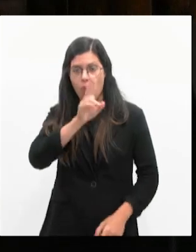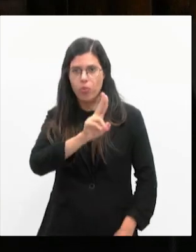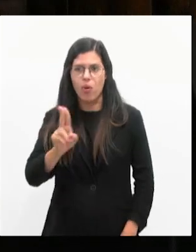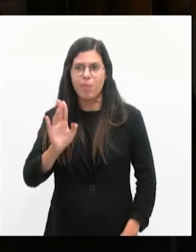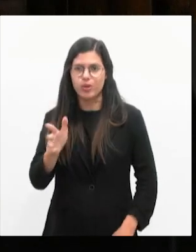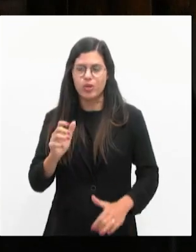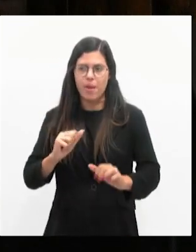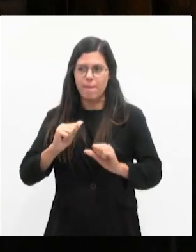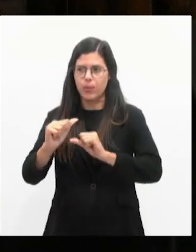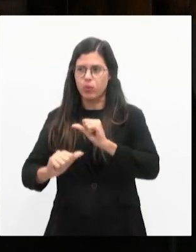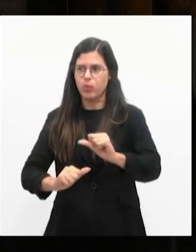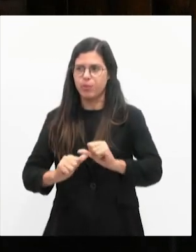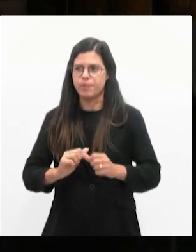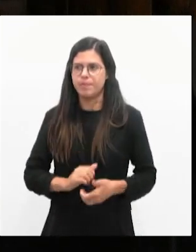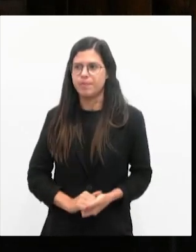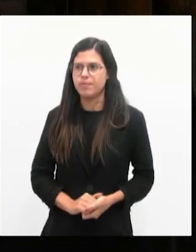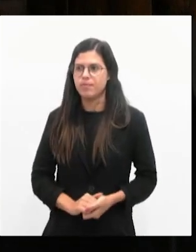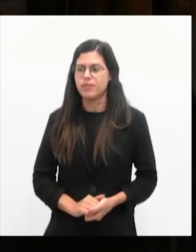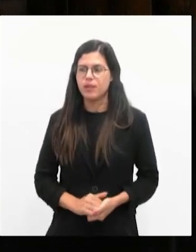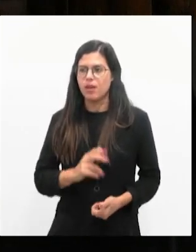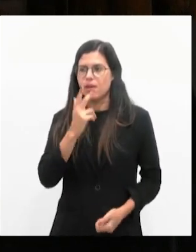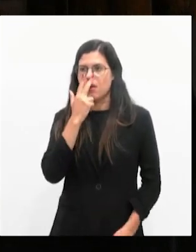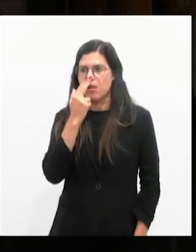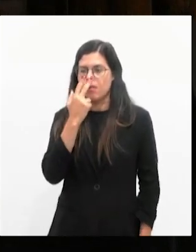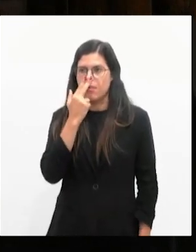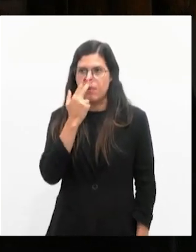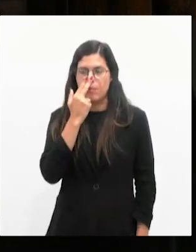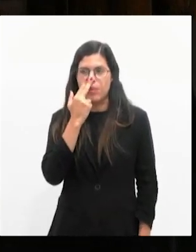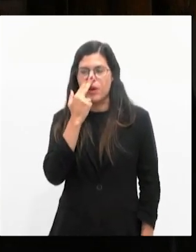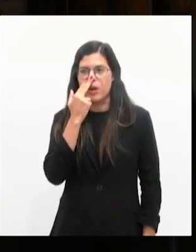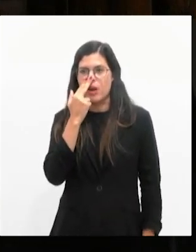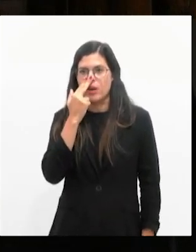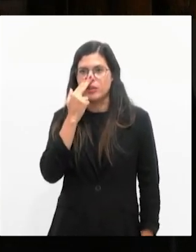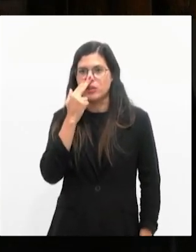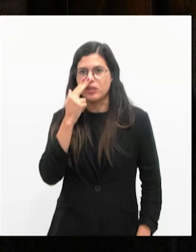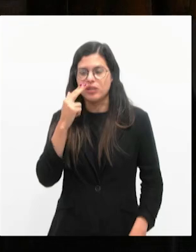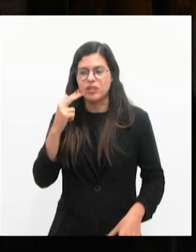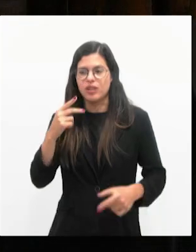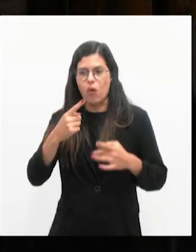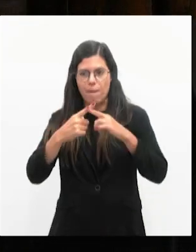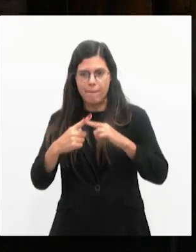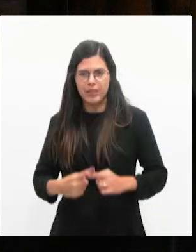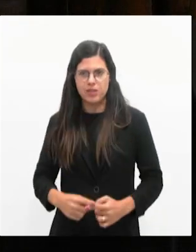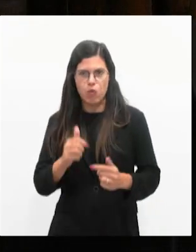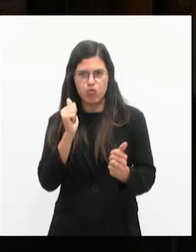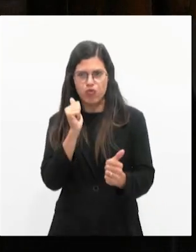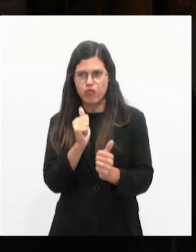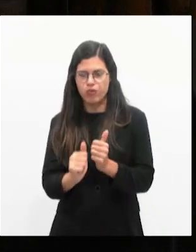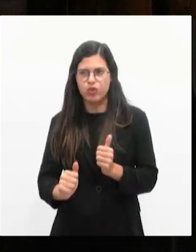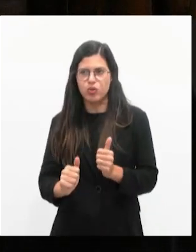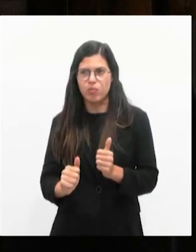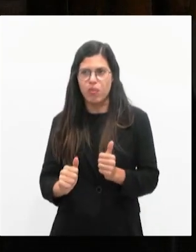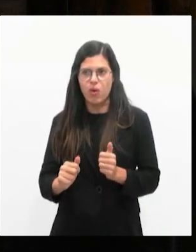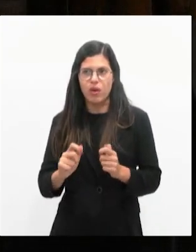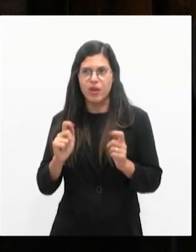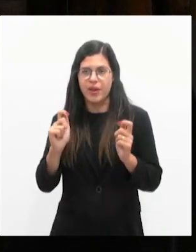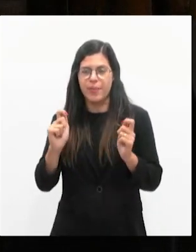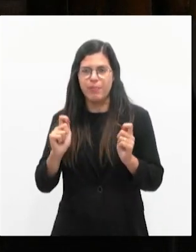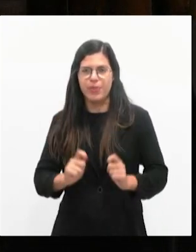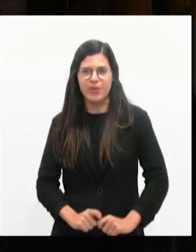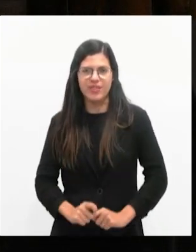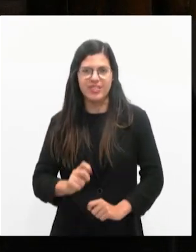já mudou. Parece até jogo de futebol que admite, em cada partida,